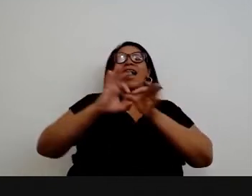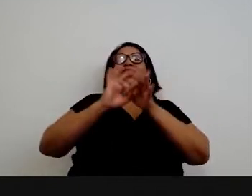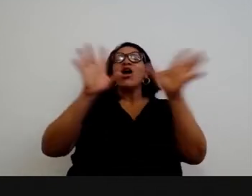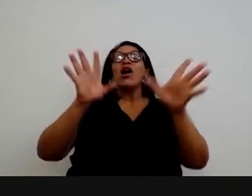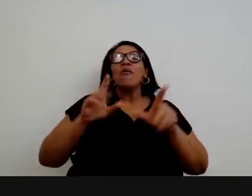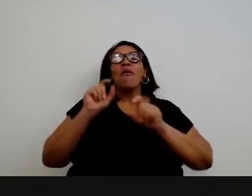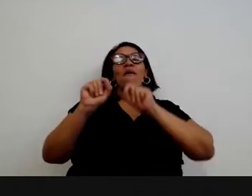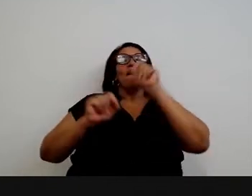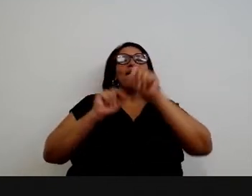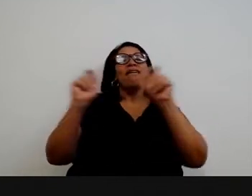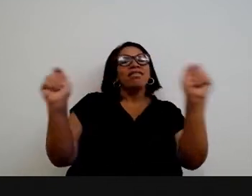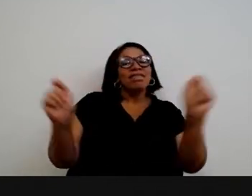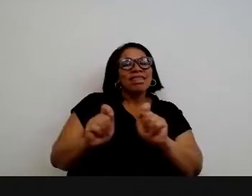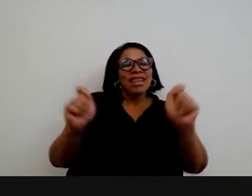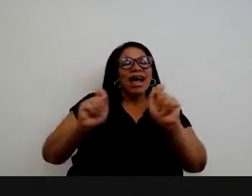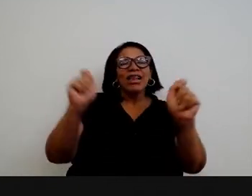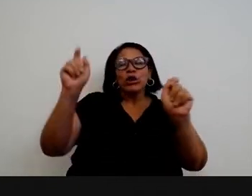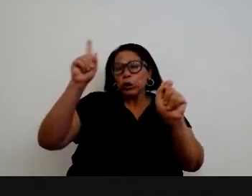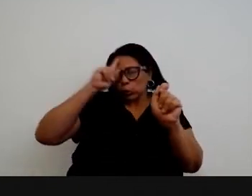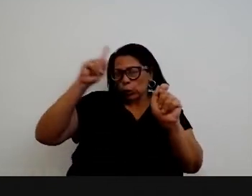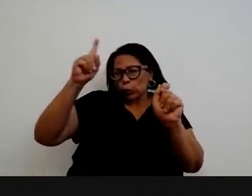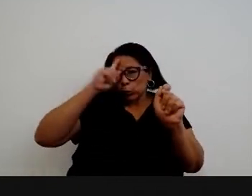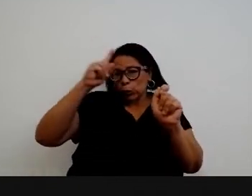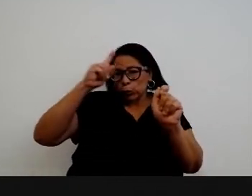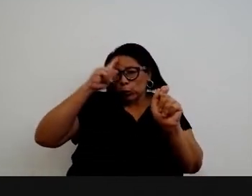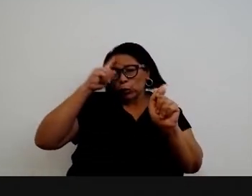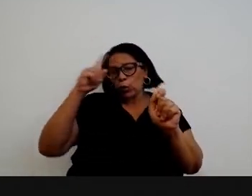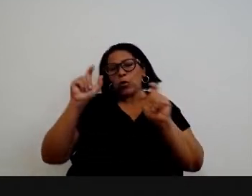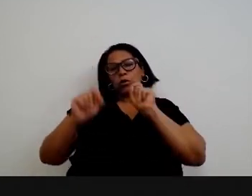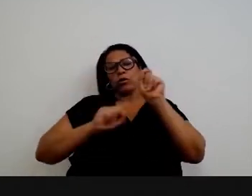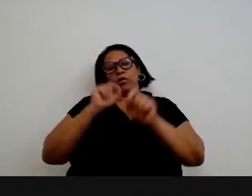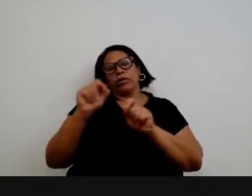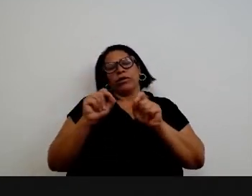gente é capaz de cotidianamente